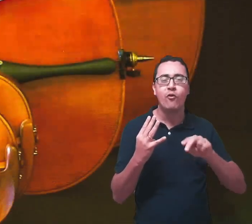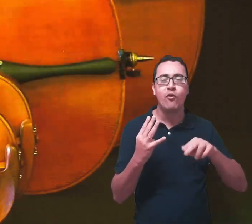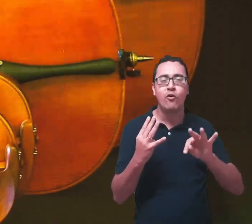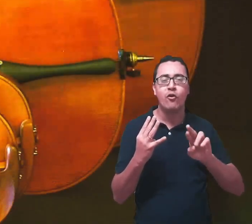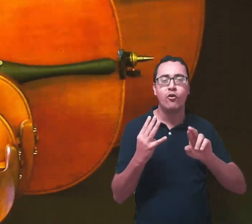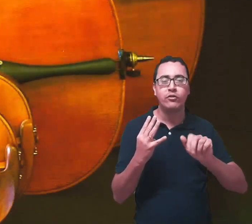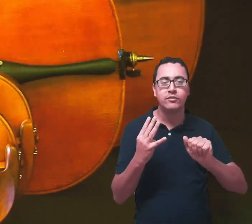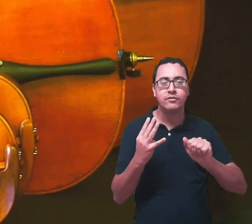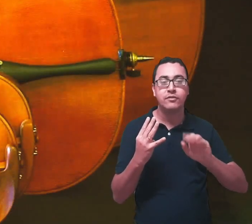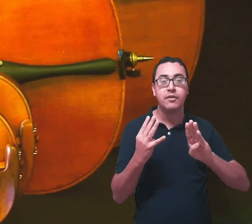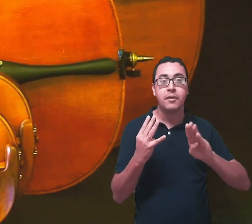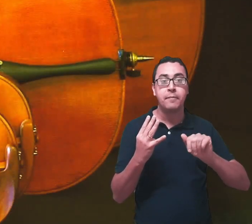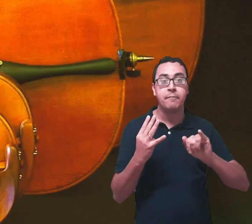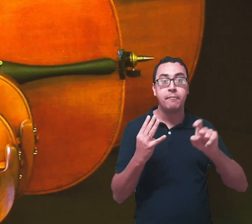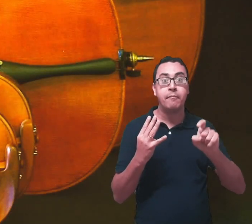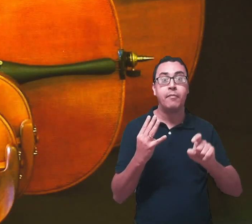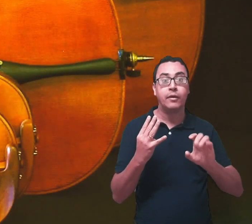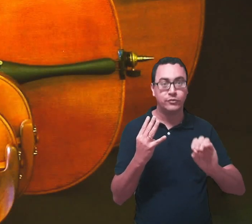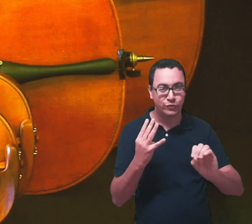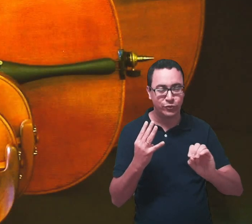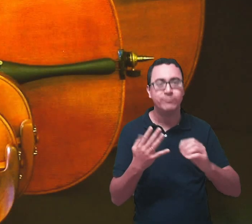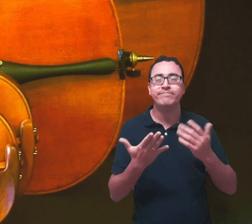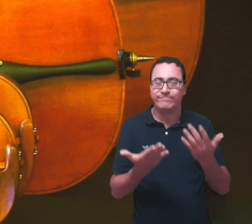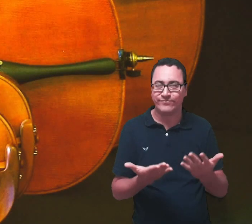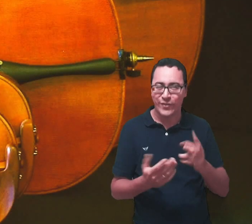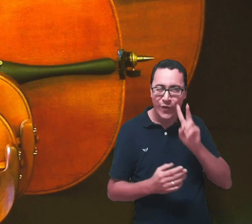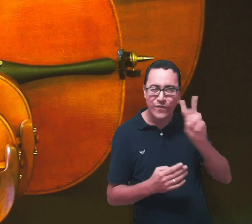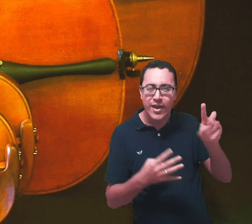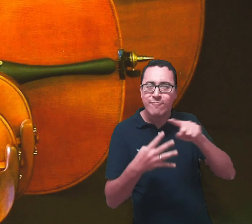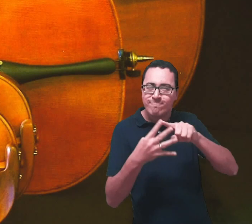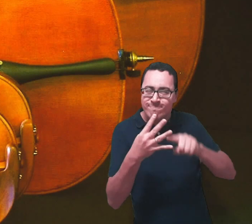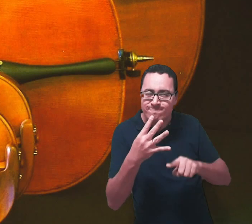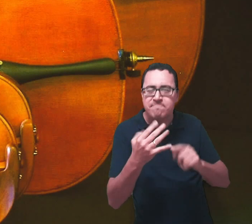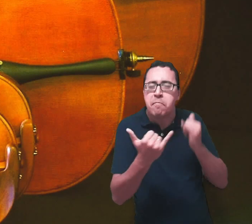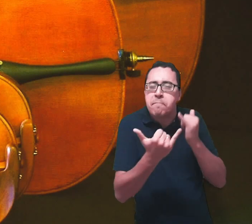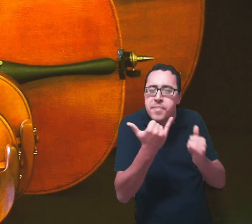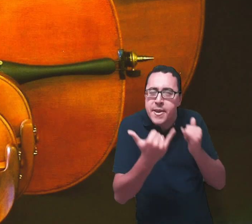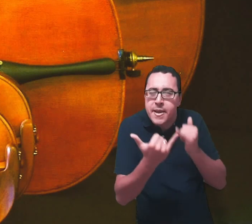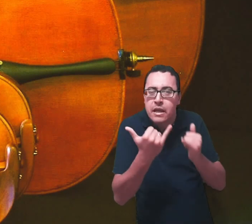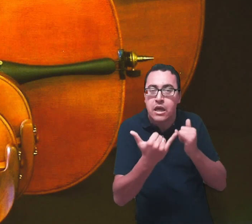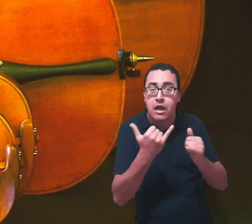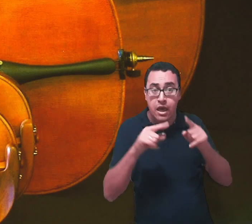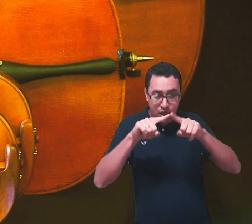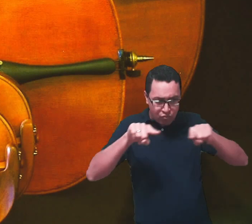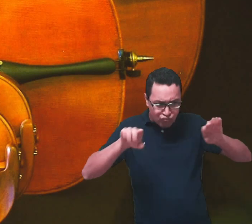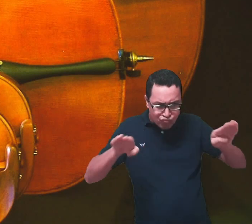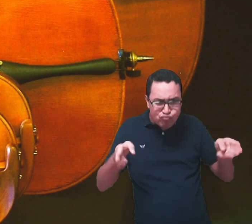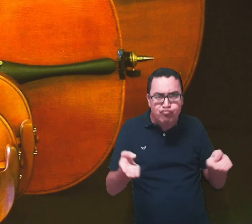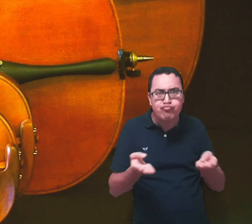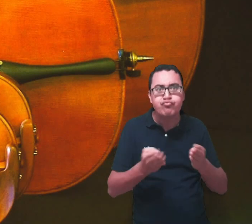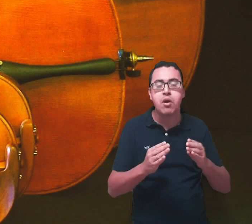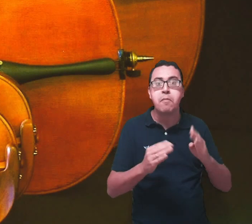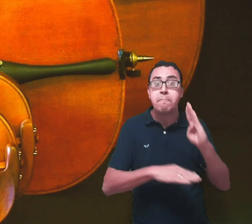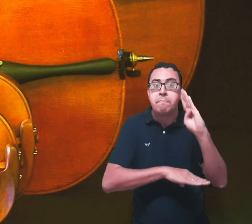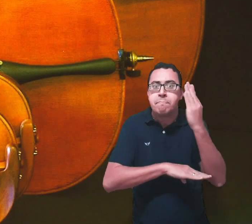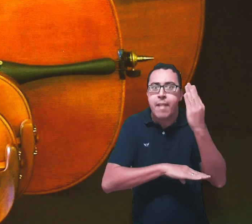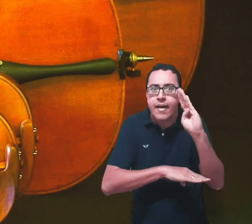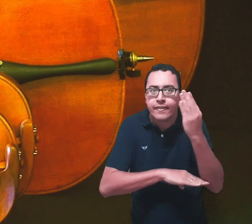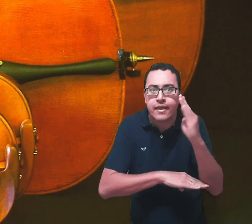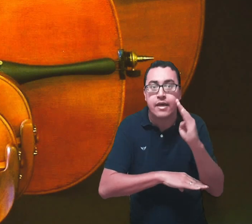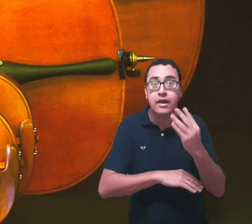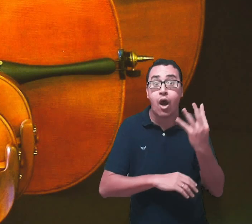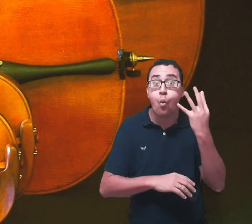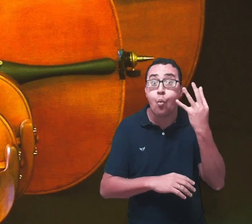contrabaixo. Como podem ver, todos são parecidos. São feitos de madeira, possuem 4